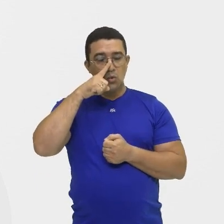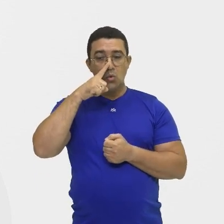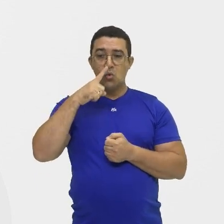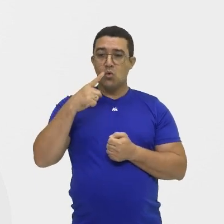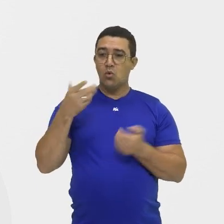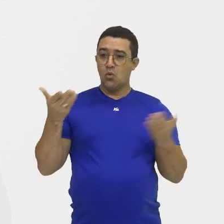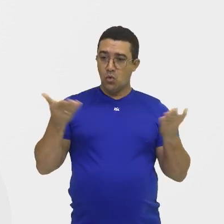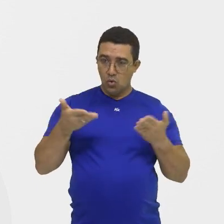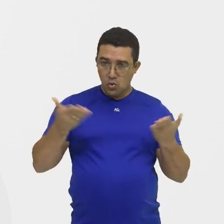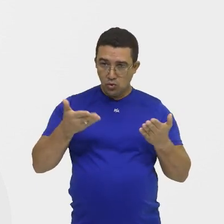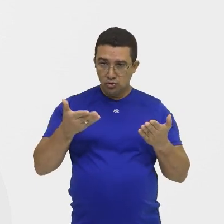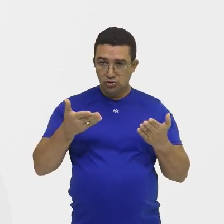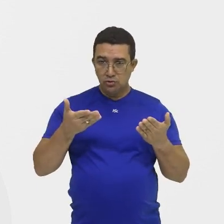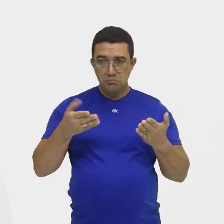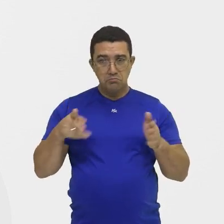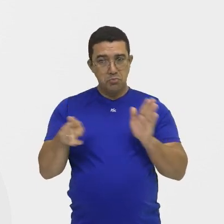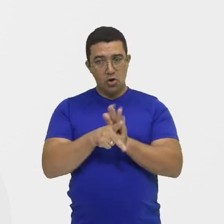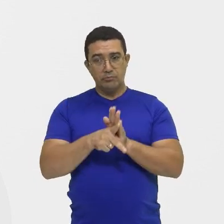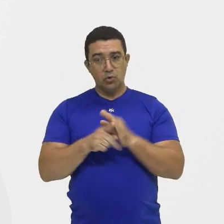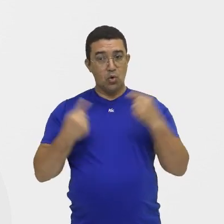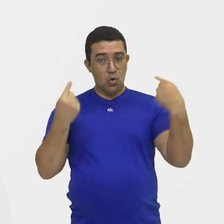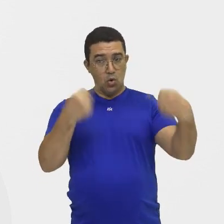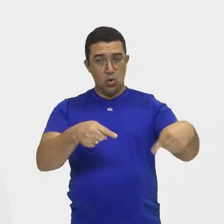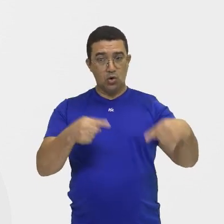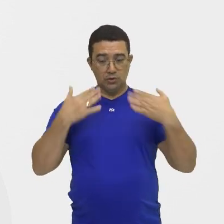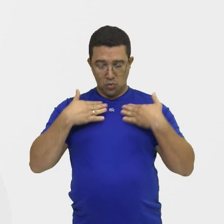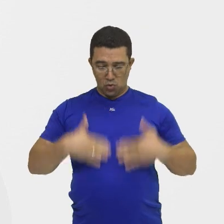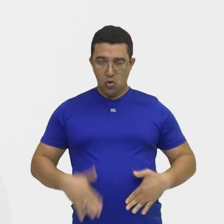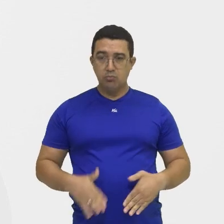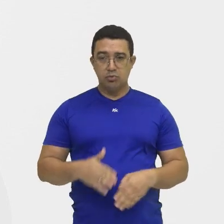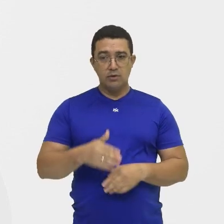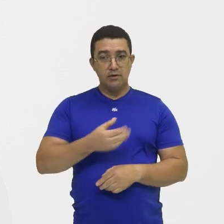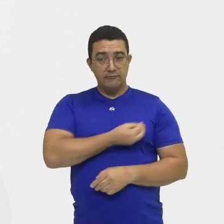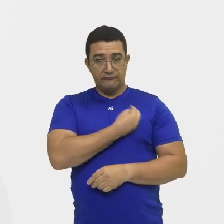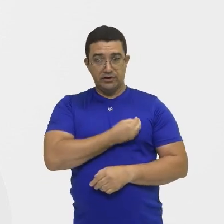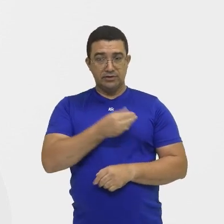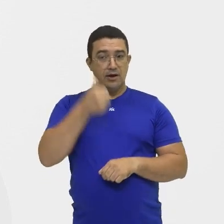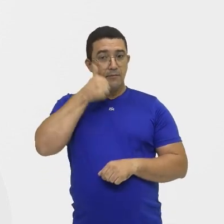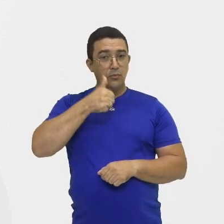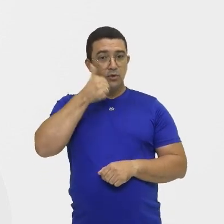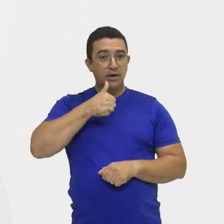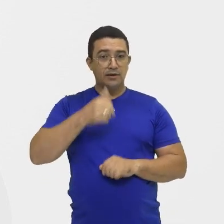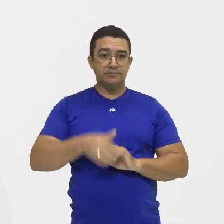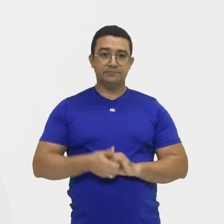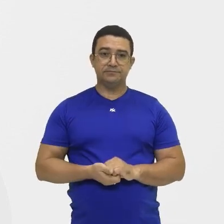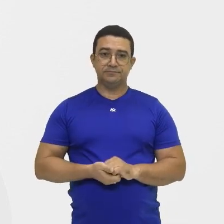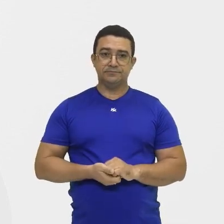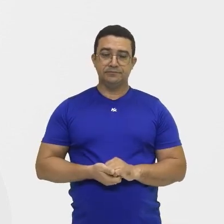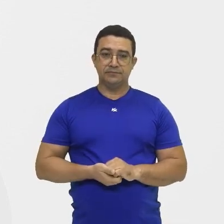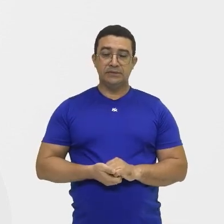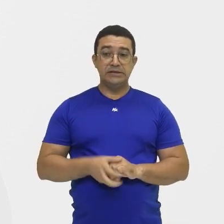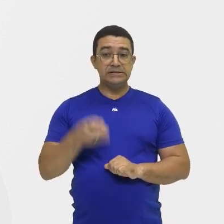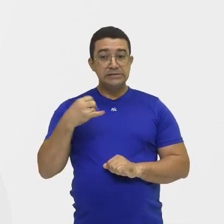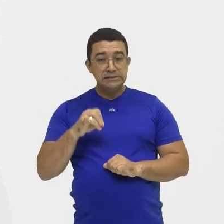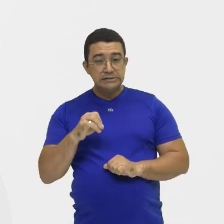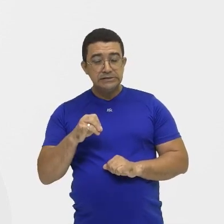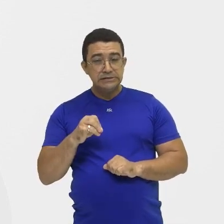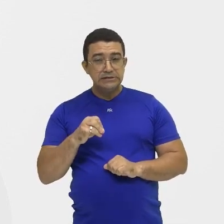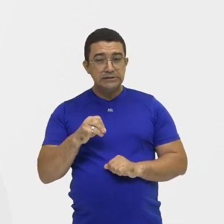ou iminente à vida ou à integridade física da mulher. Então, preste atenção que só de haver, né,